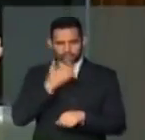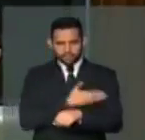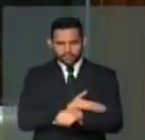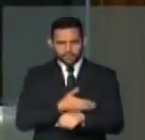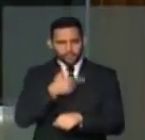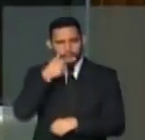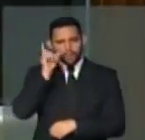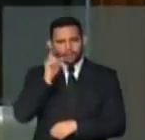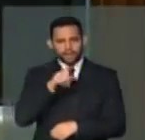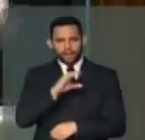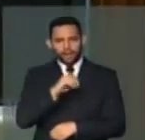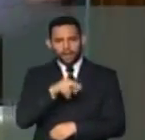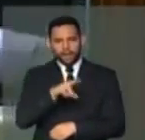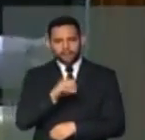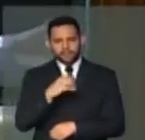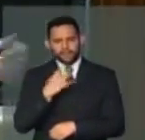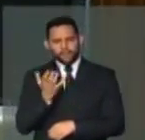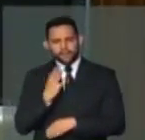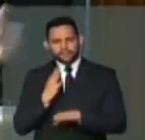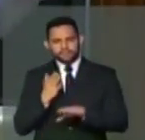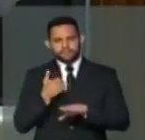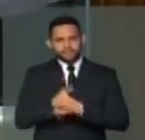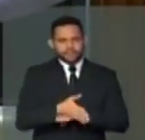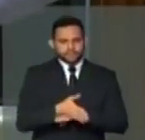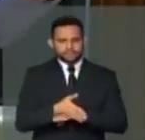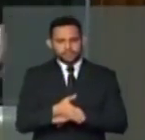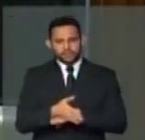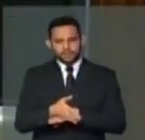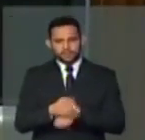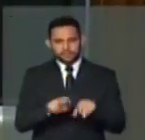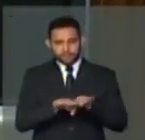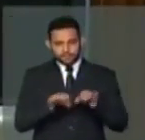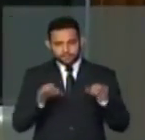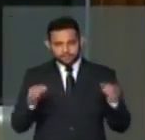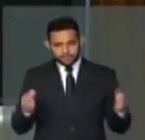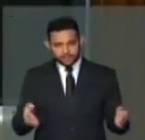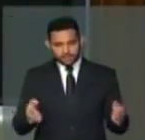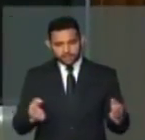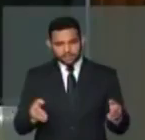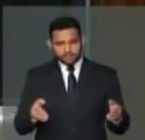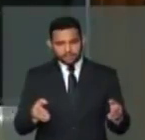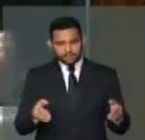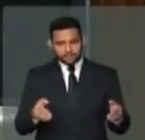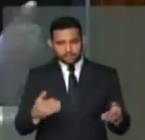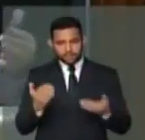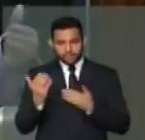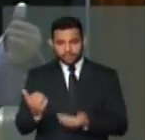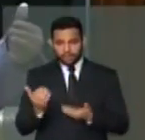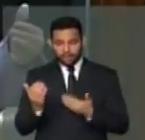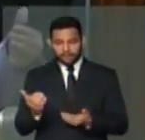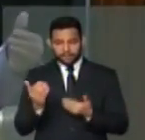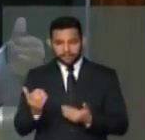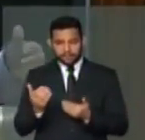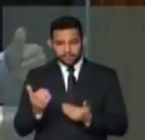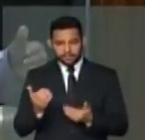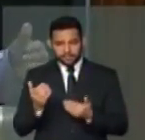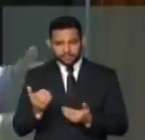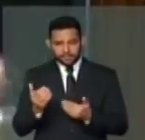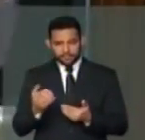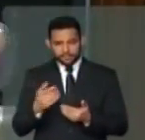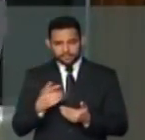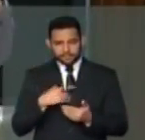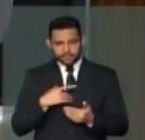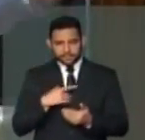eu quis participar aqui na mesa dos jovens que